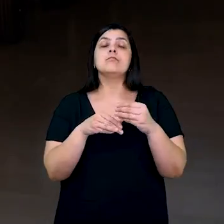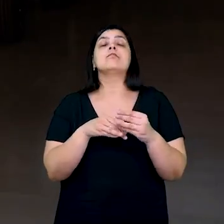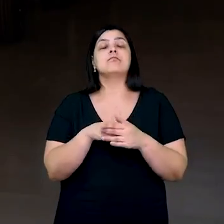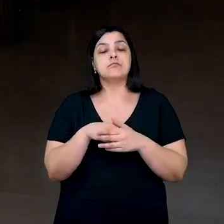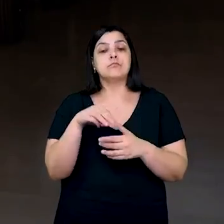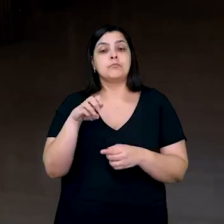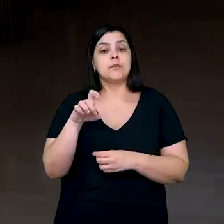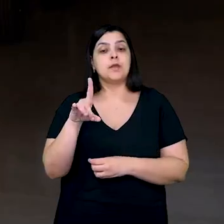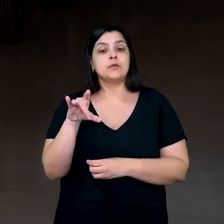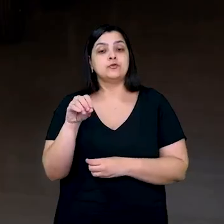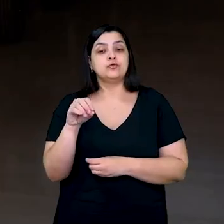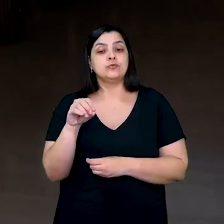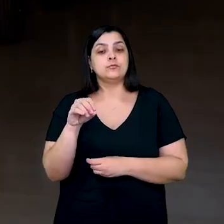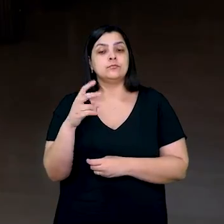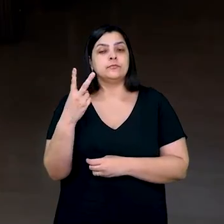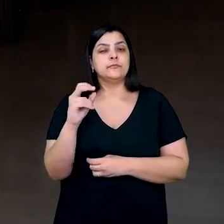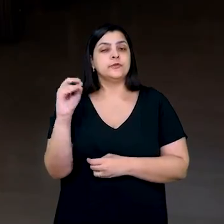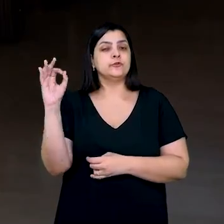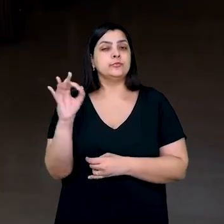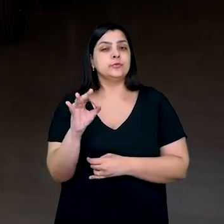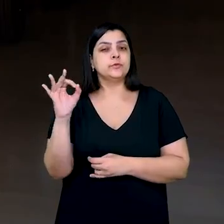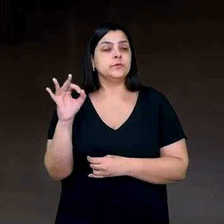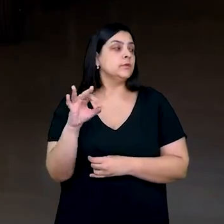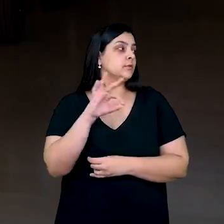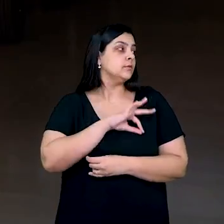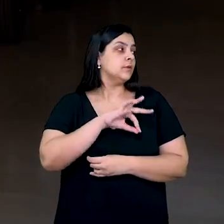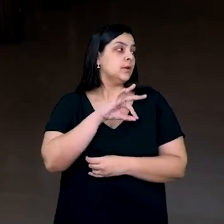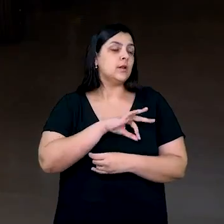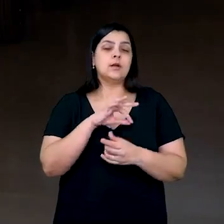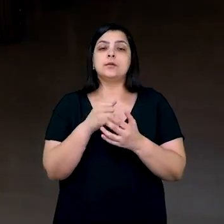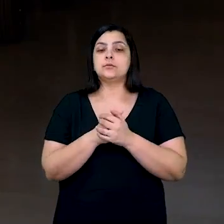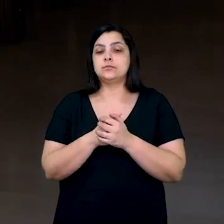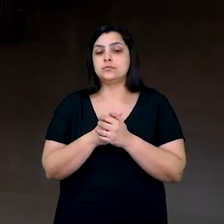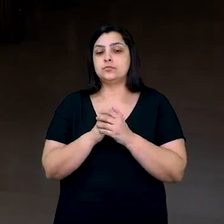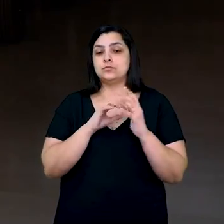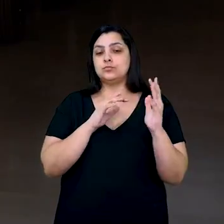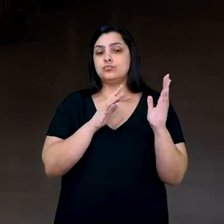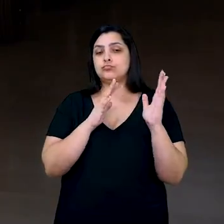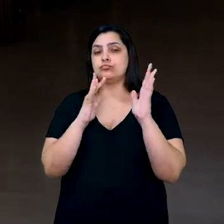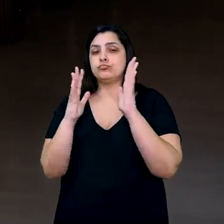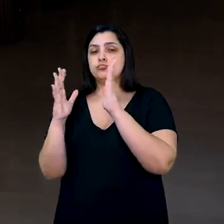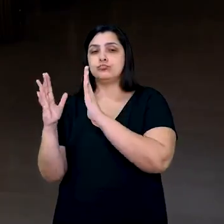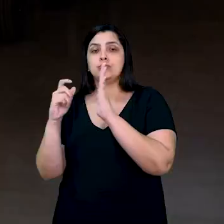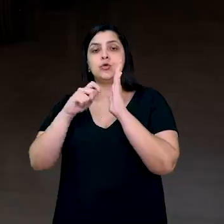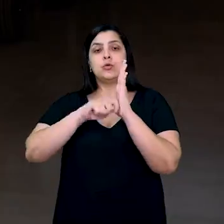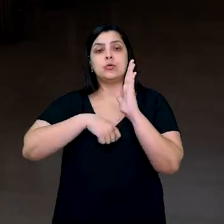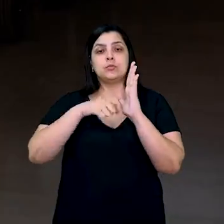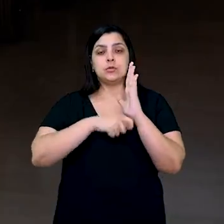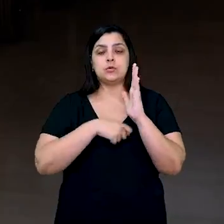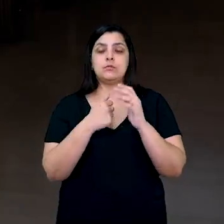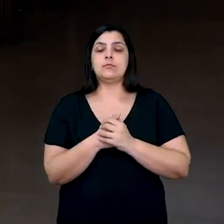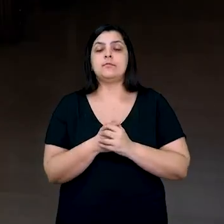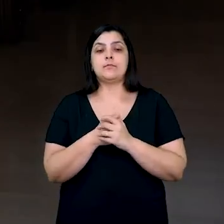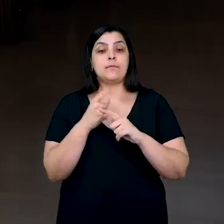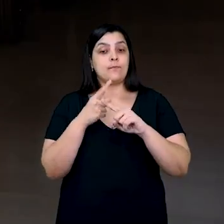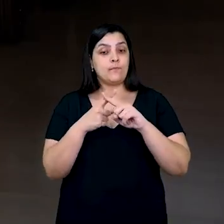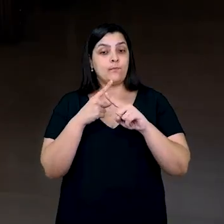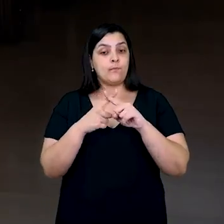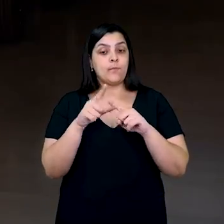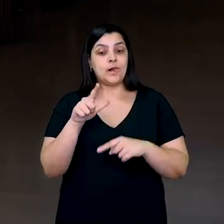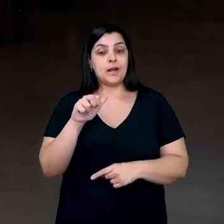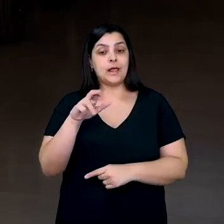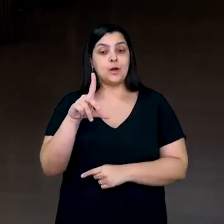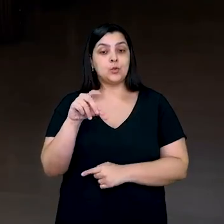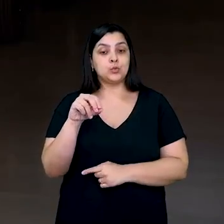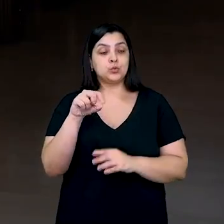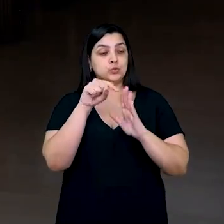de insalubridade em grau médio, que corresponde a 20% do salário mínimo durante todo o período do contrato. Isso porque,